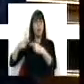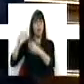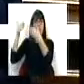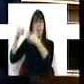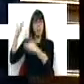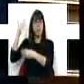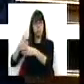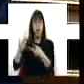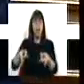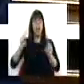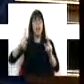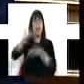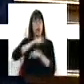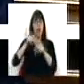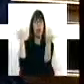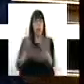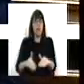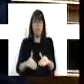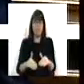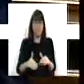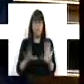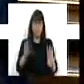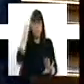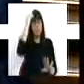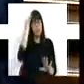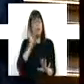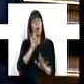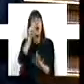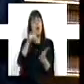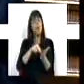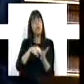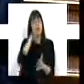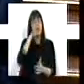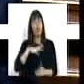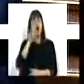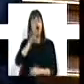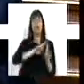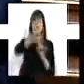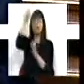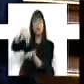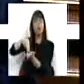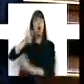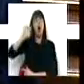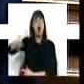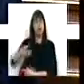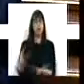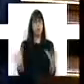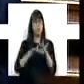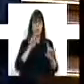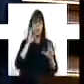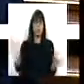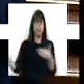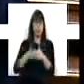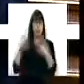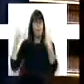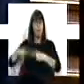limitações à livre circulação de pessoas. Importa, por isso, saber que posição vai o Governo português assumir, não só no que diz respeito ao eventual encerramento